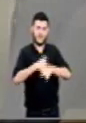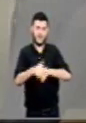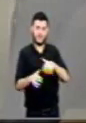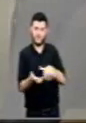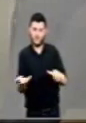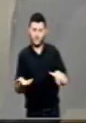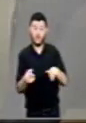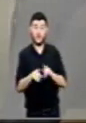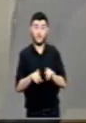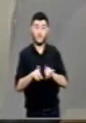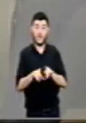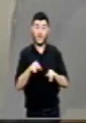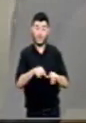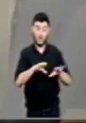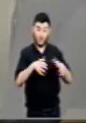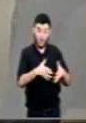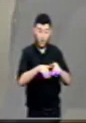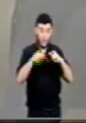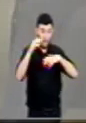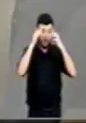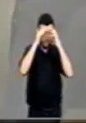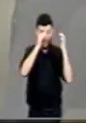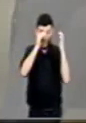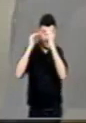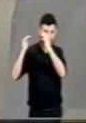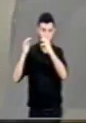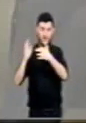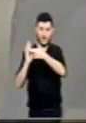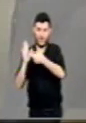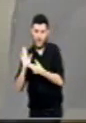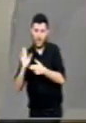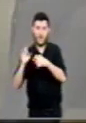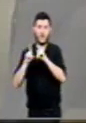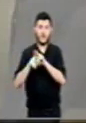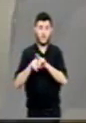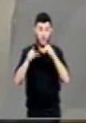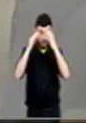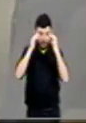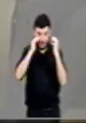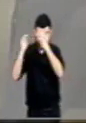e, inclusive, requerimentos formais dos senadores da República.